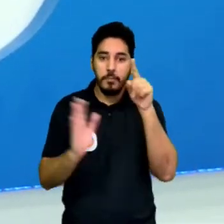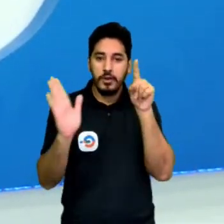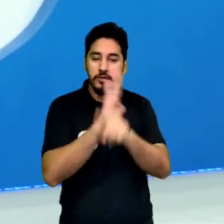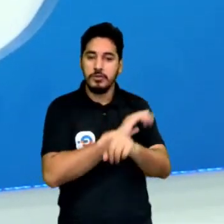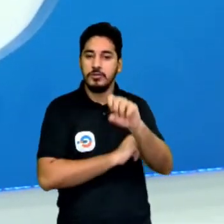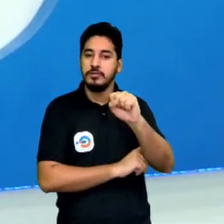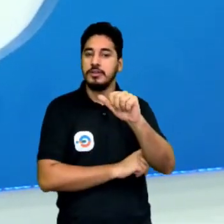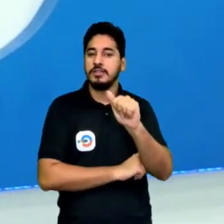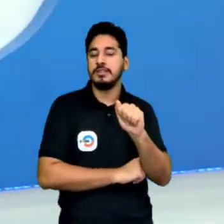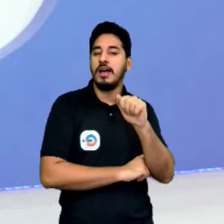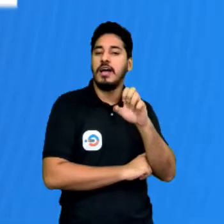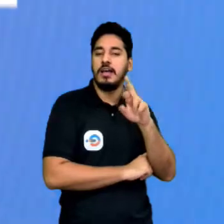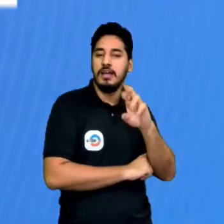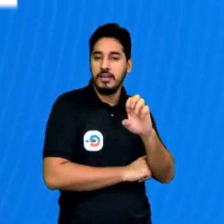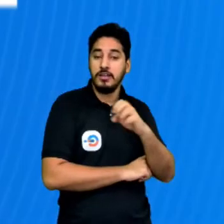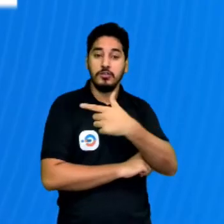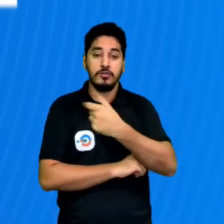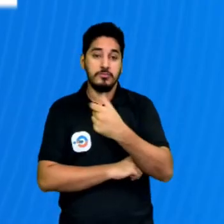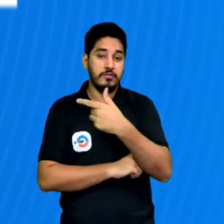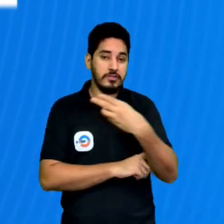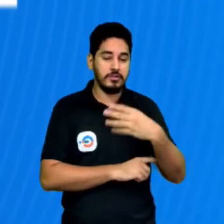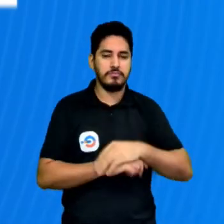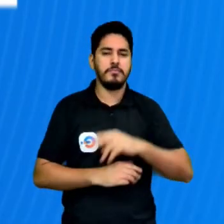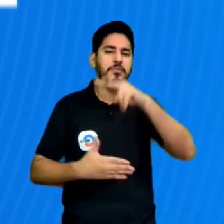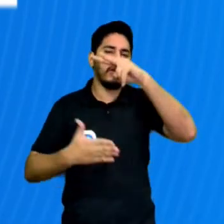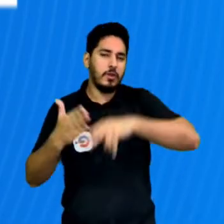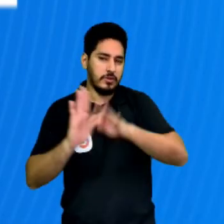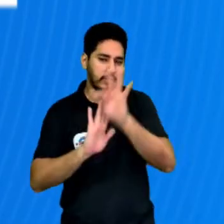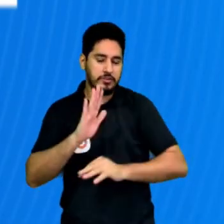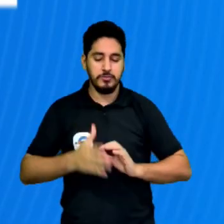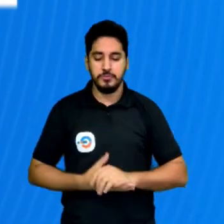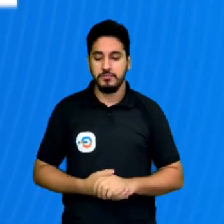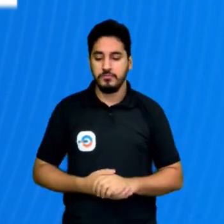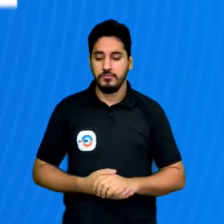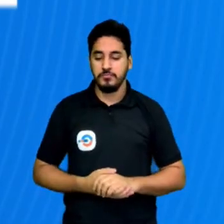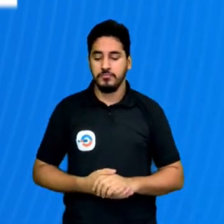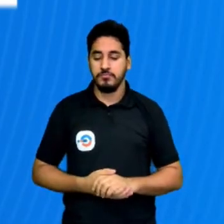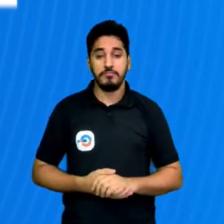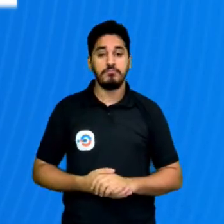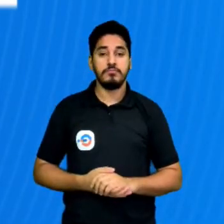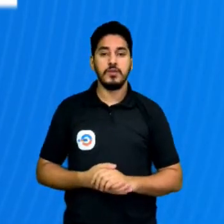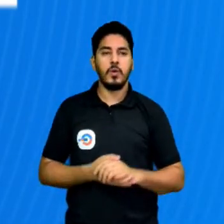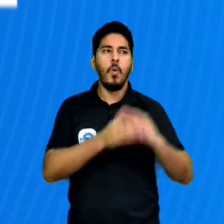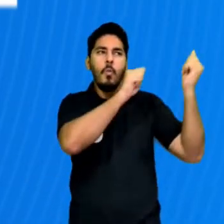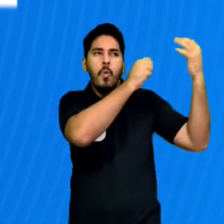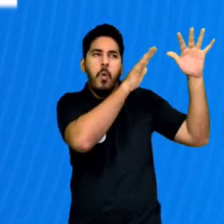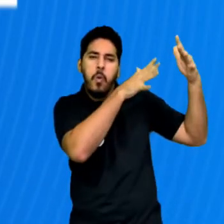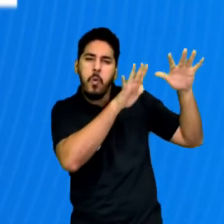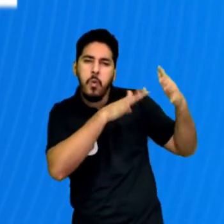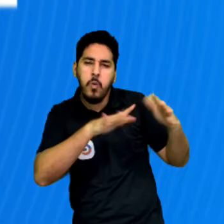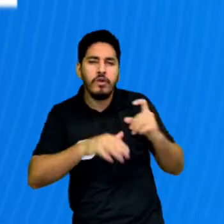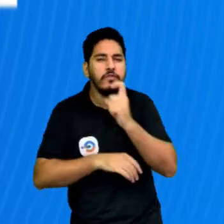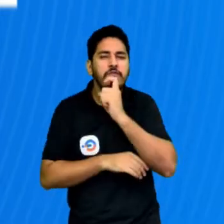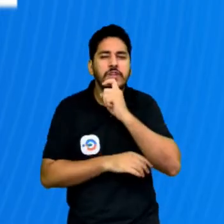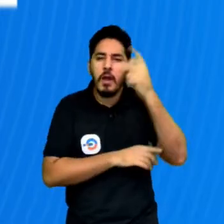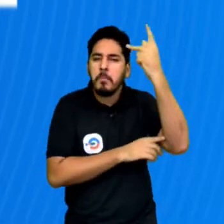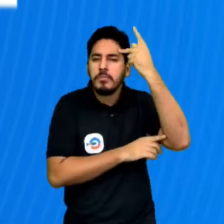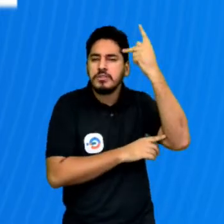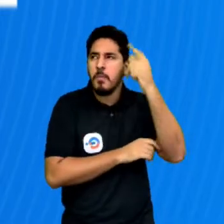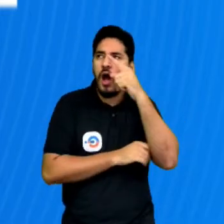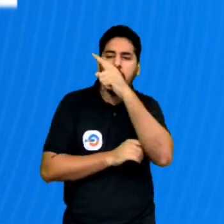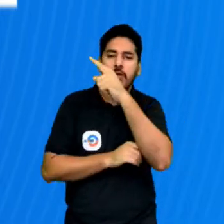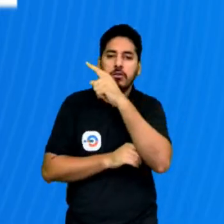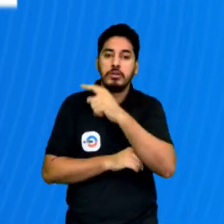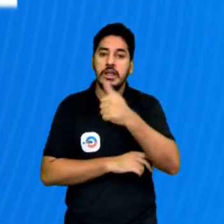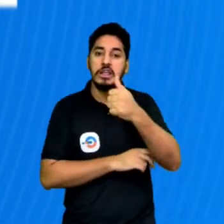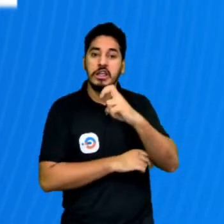SAERI 2023? Leia o texto abaixo. Frente fria se aproxima de São Paulo. Após 15